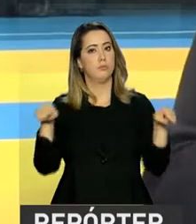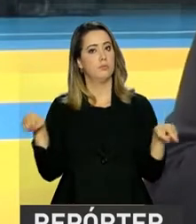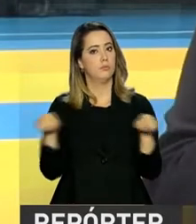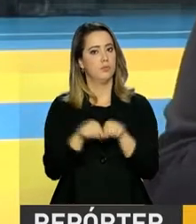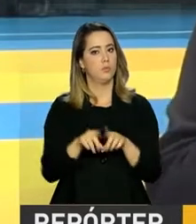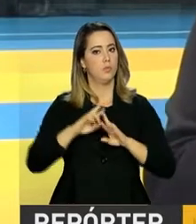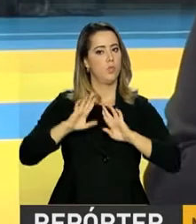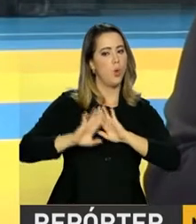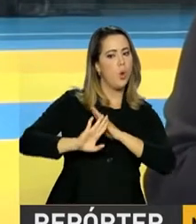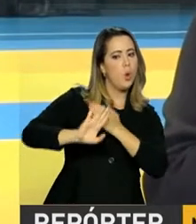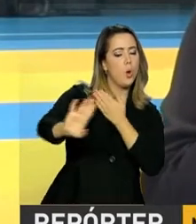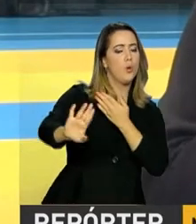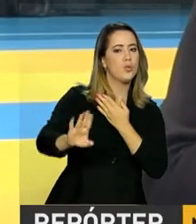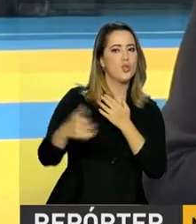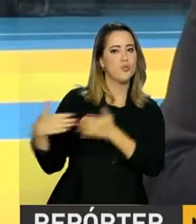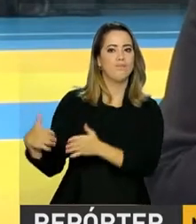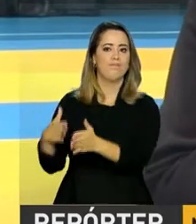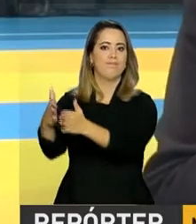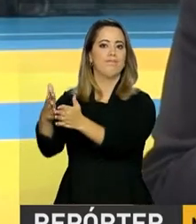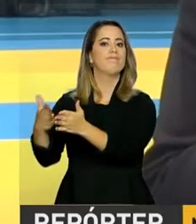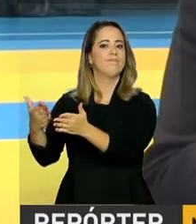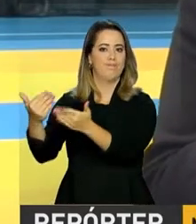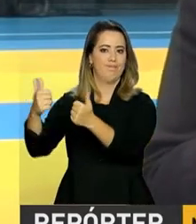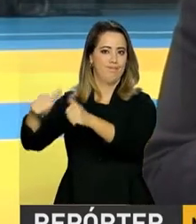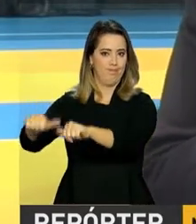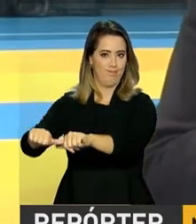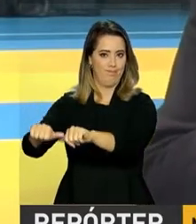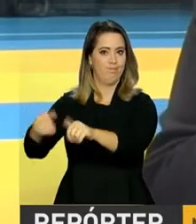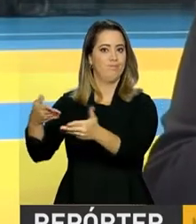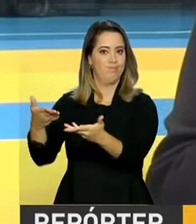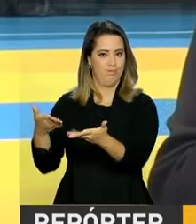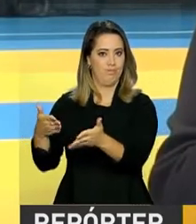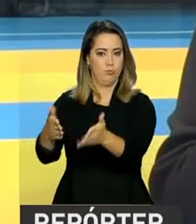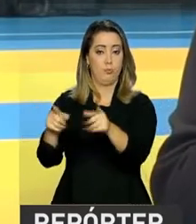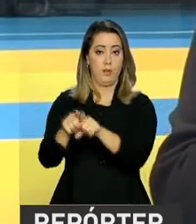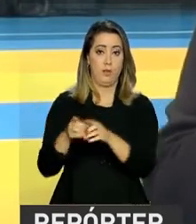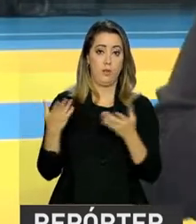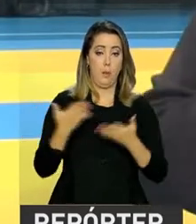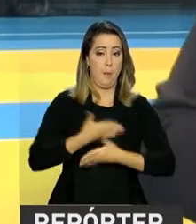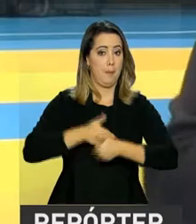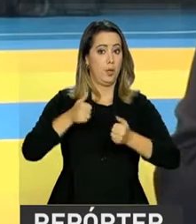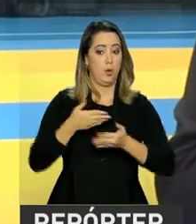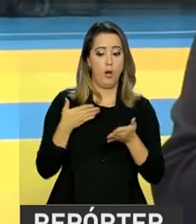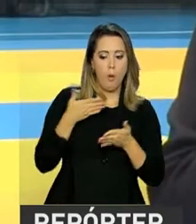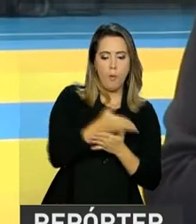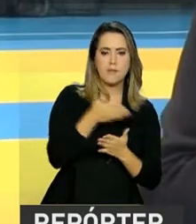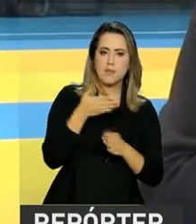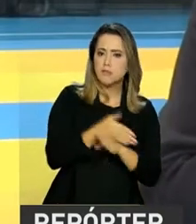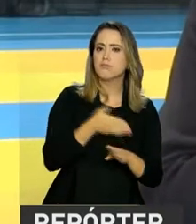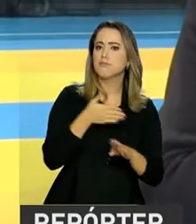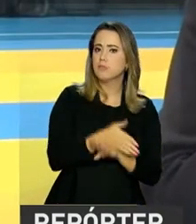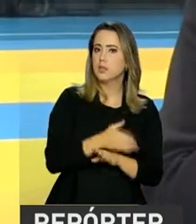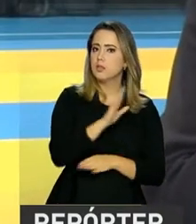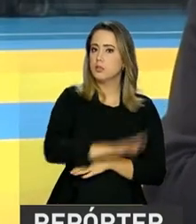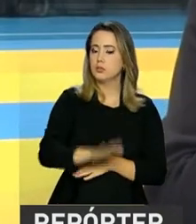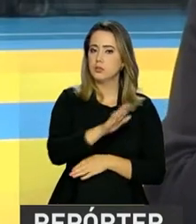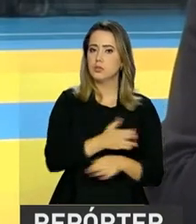das ruas. Por isso, o governo federal quer ampliar o acesso de crianças e adolescentes a programas